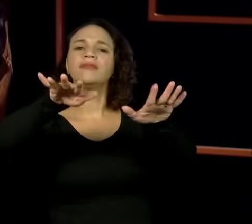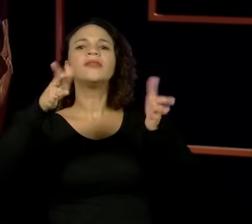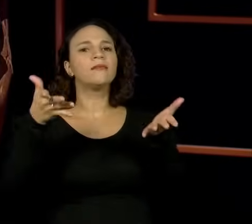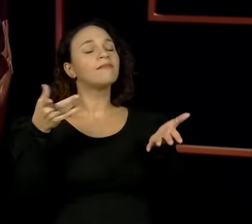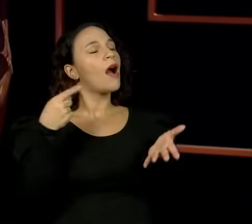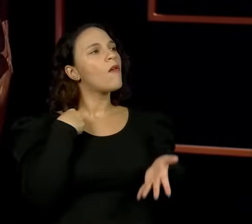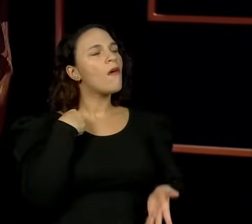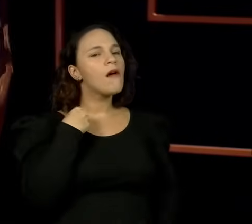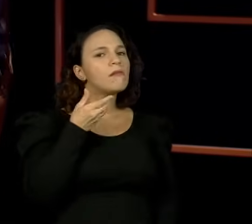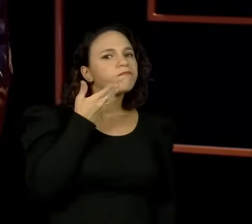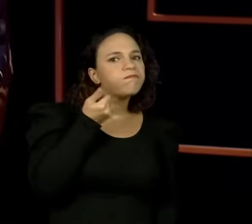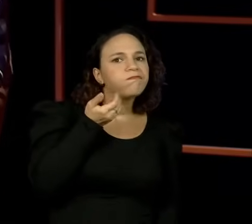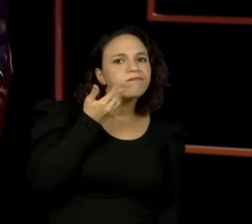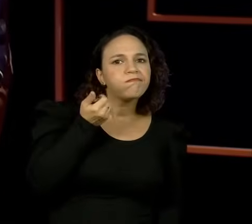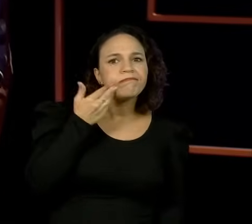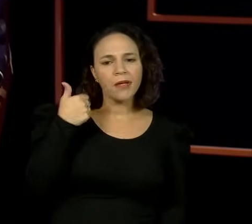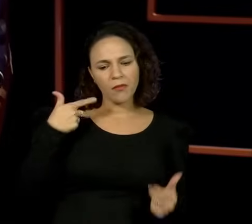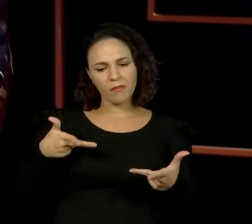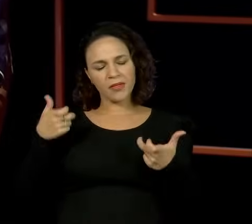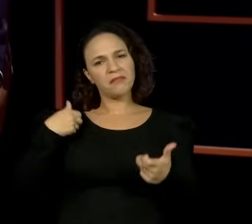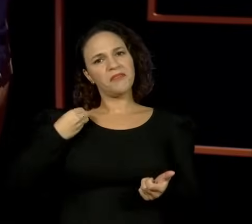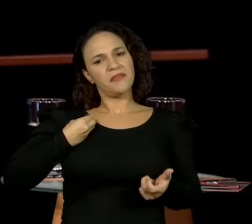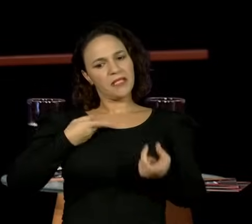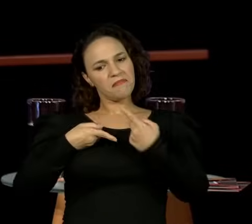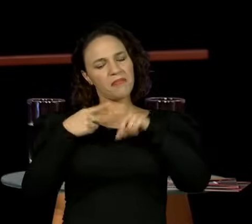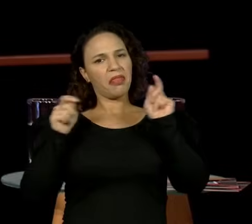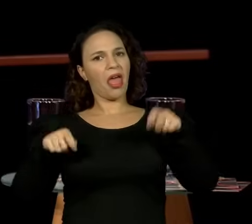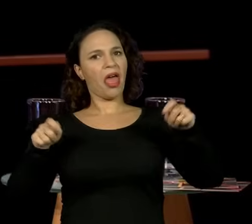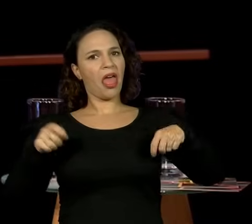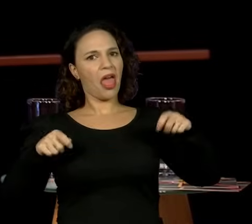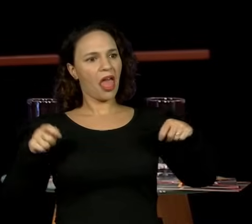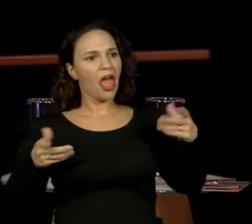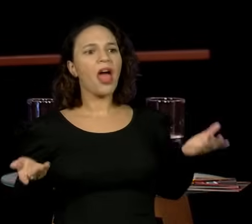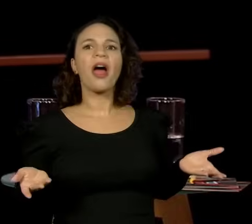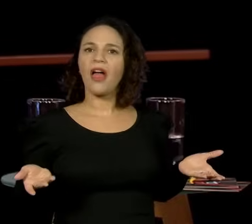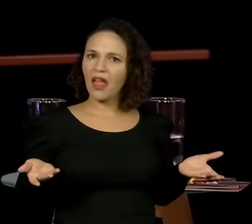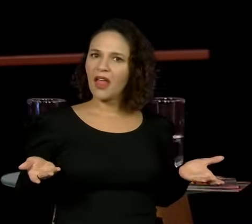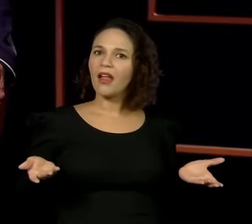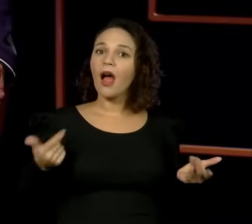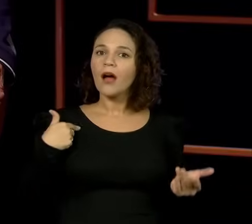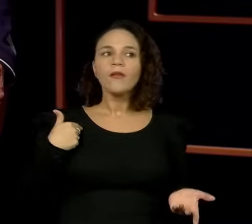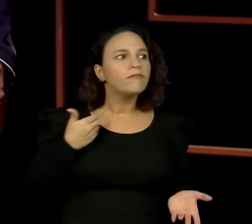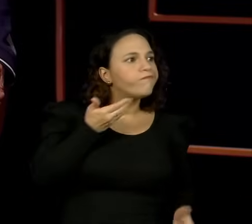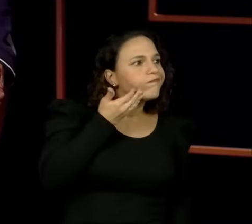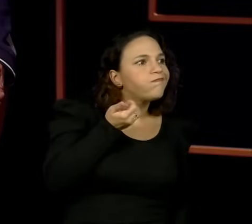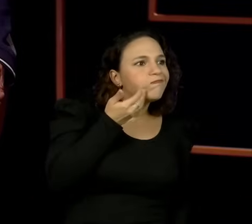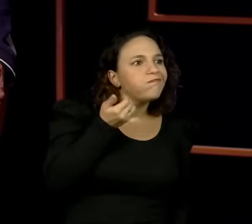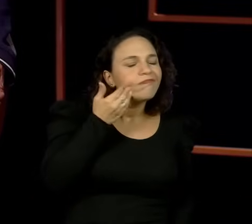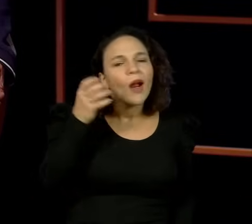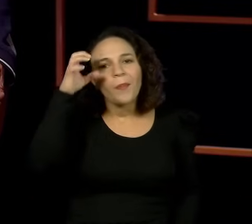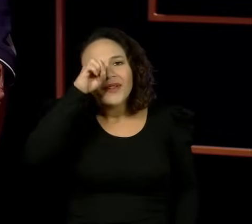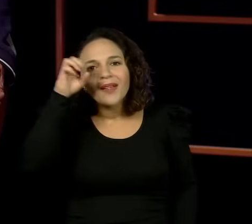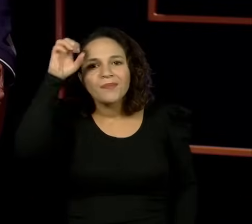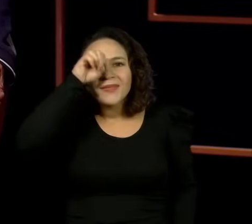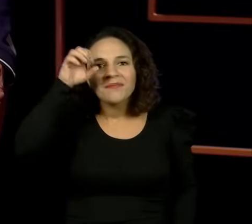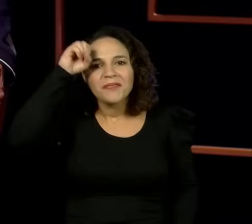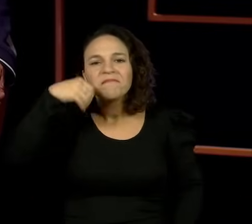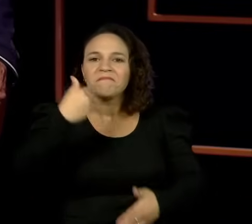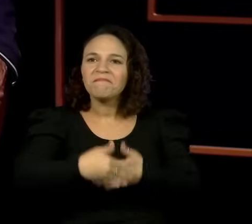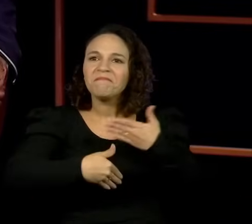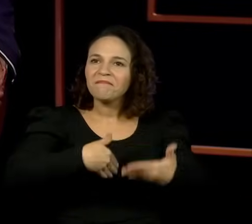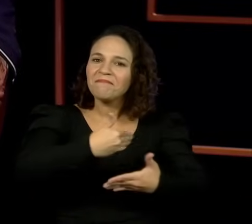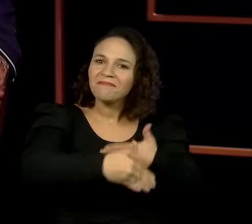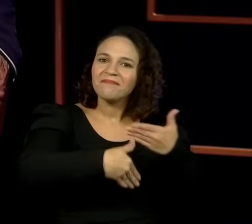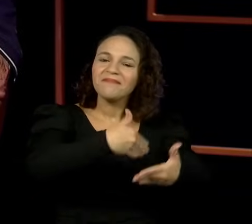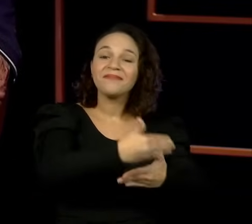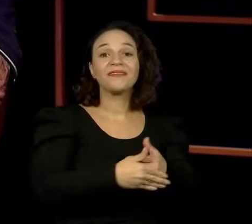Eu percebia que alguma coisa ia acontecer comigo. E eu ia aprendendo essas coisas. E aí o